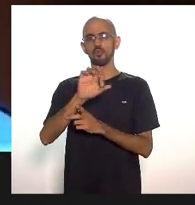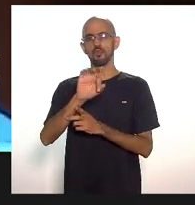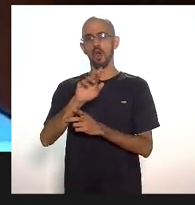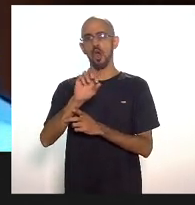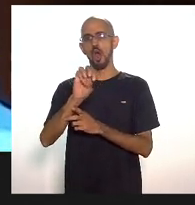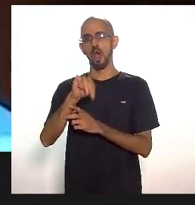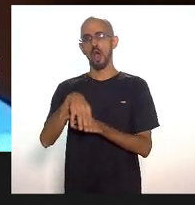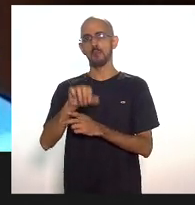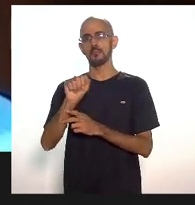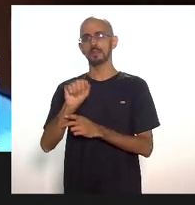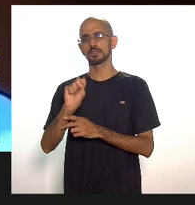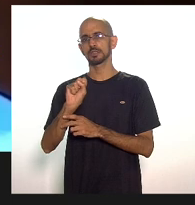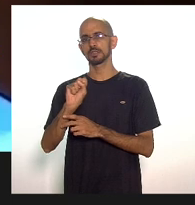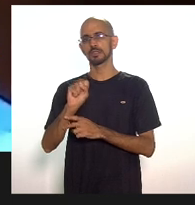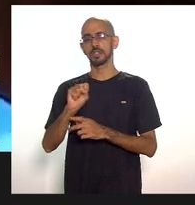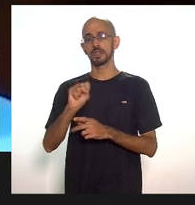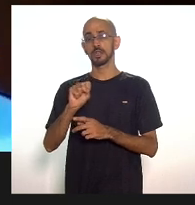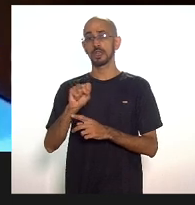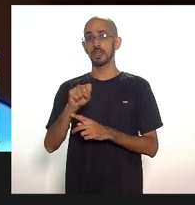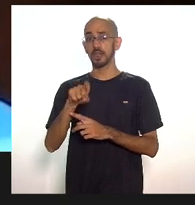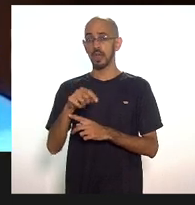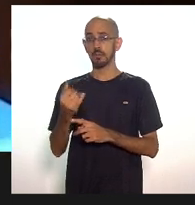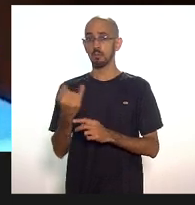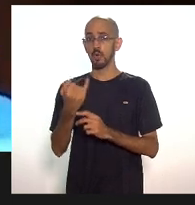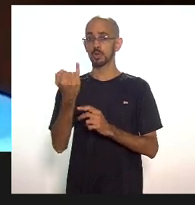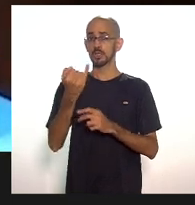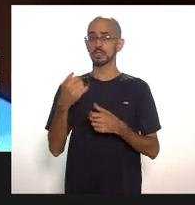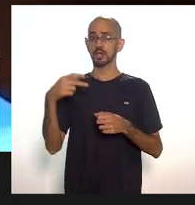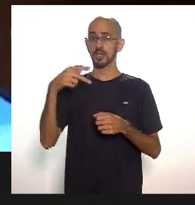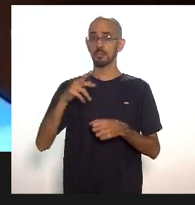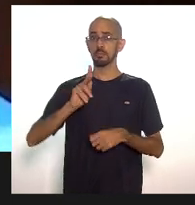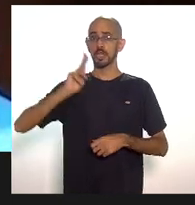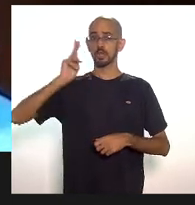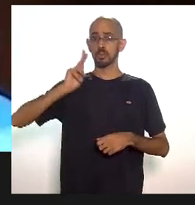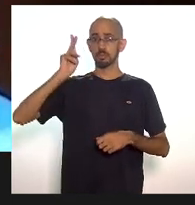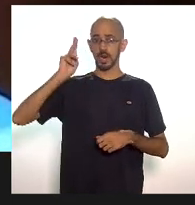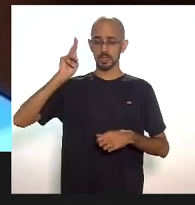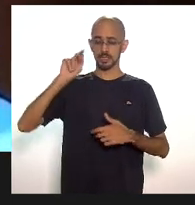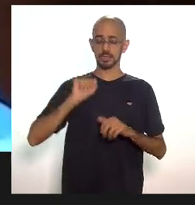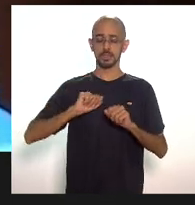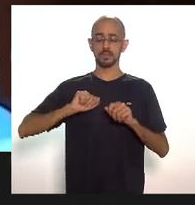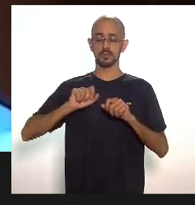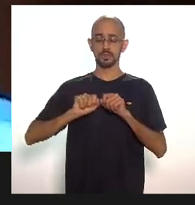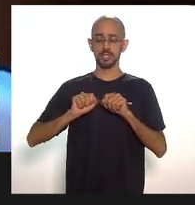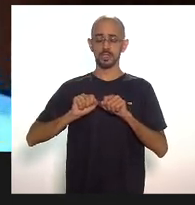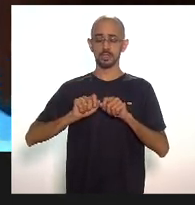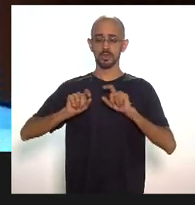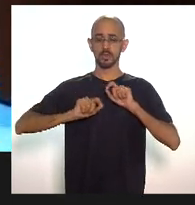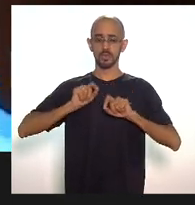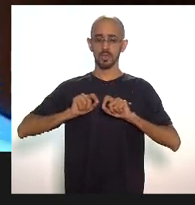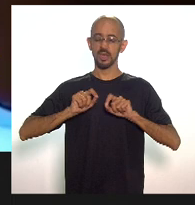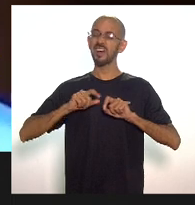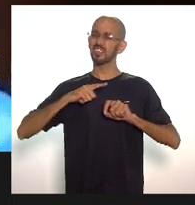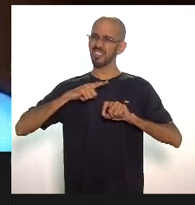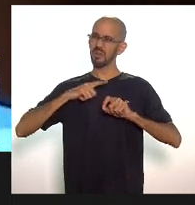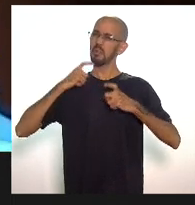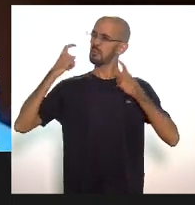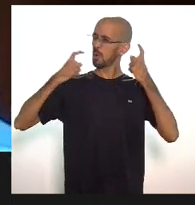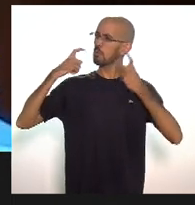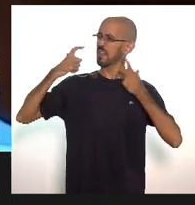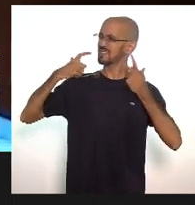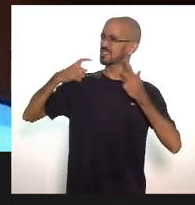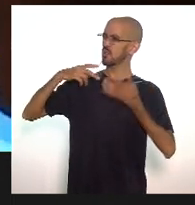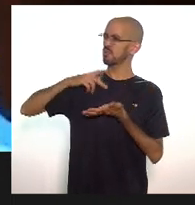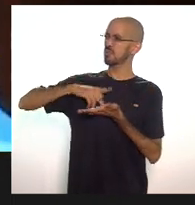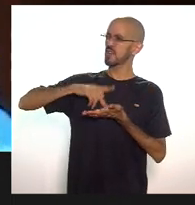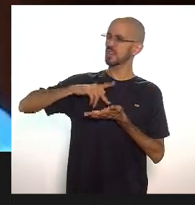a importância de que a Petrobras retomasse uma preocupação, ainda que não fosse uma